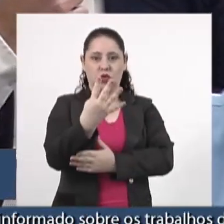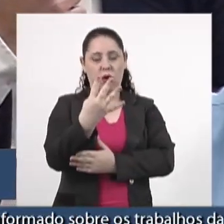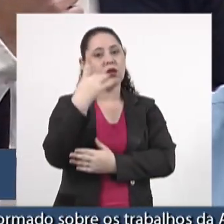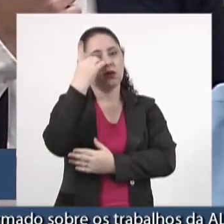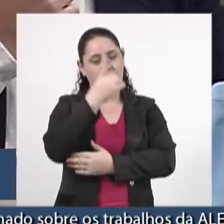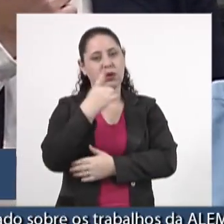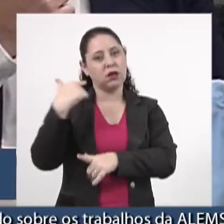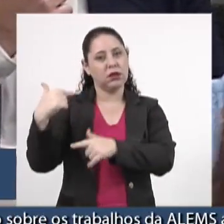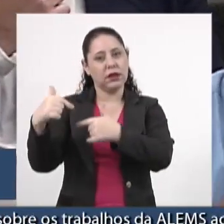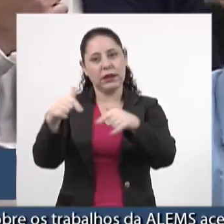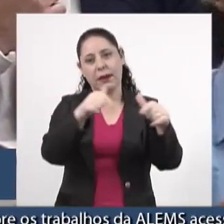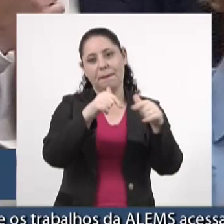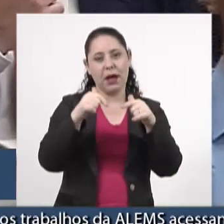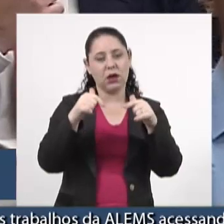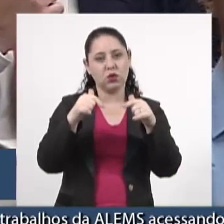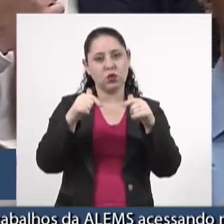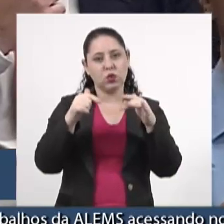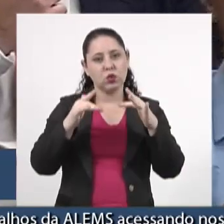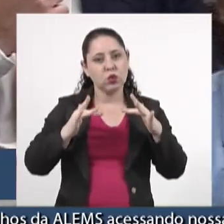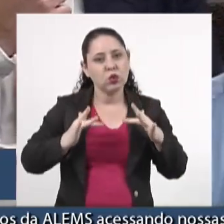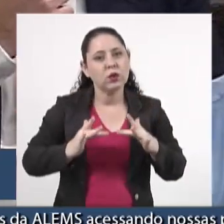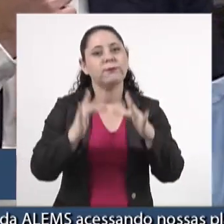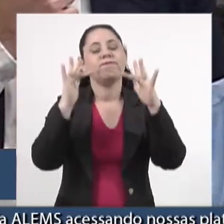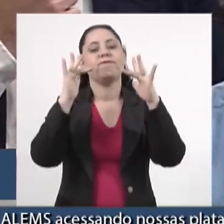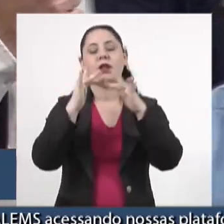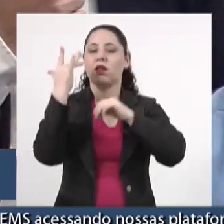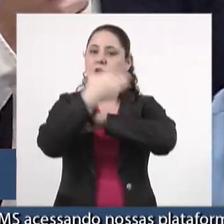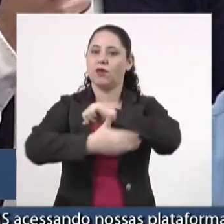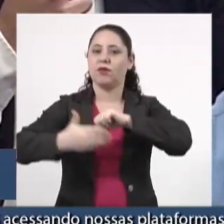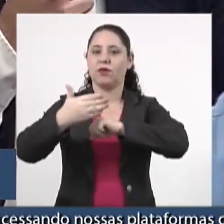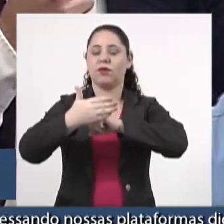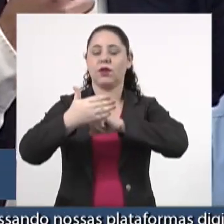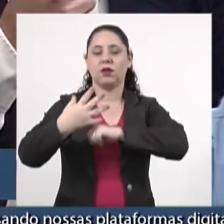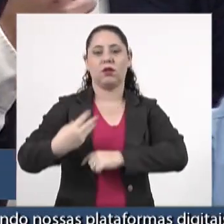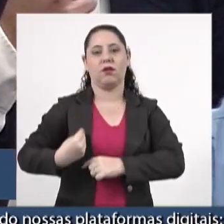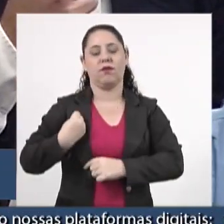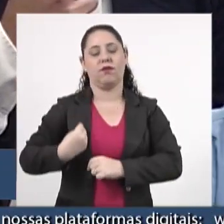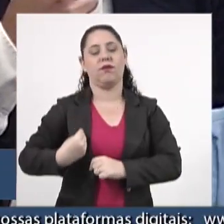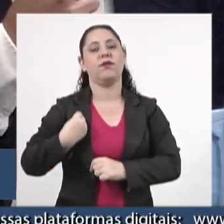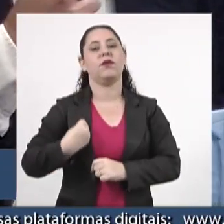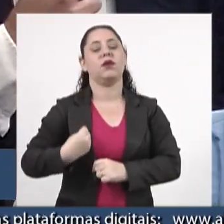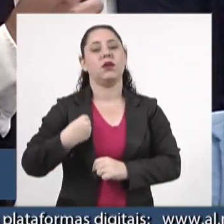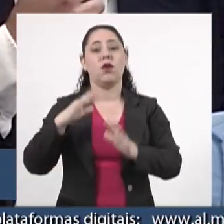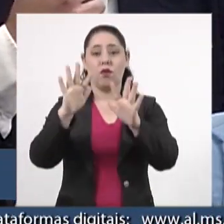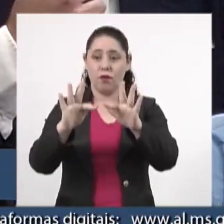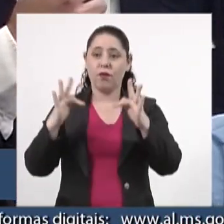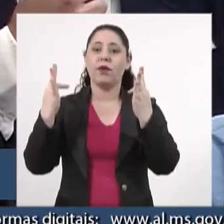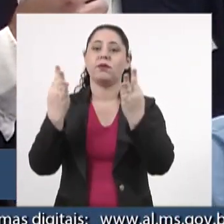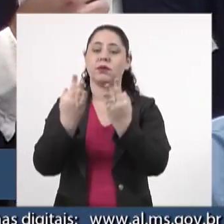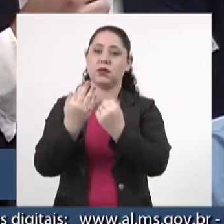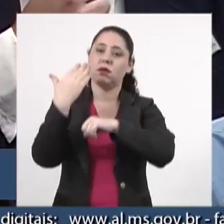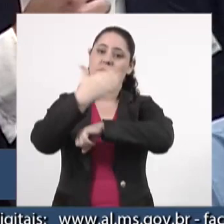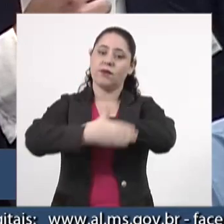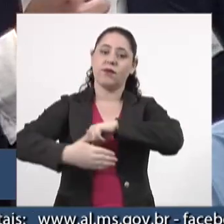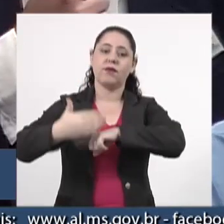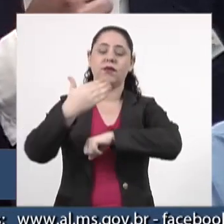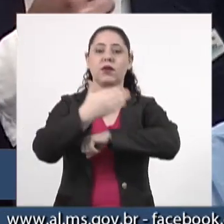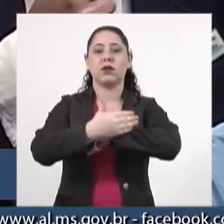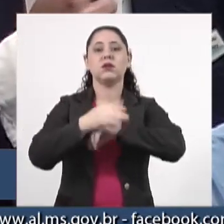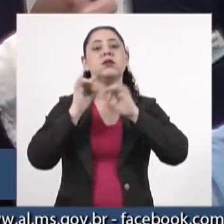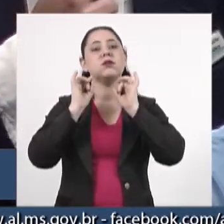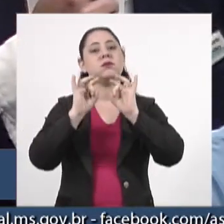deputados trabalham nessa linha, sabe, em defesa da vida, em defesa da família, em defesa, de forma